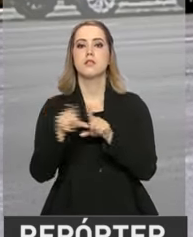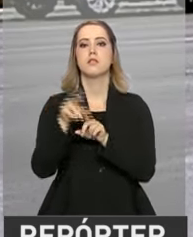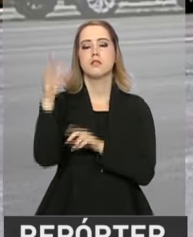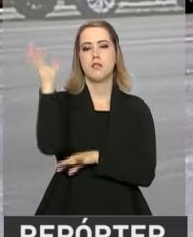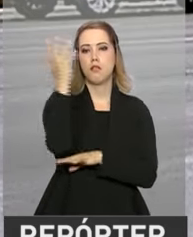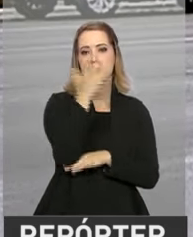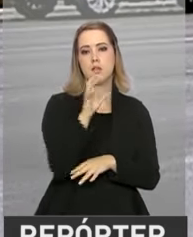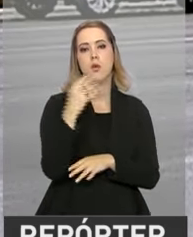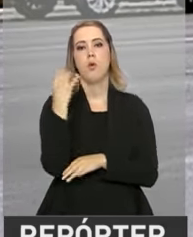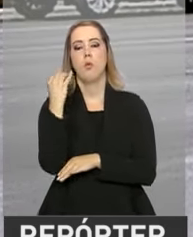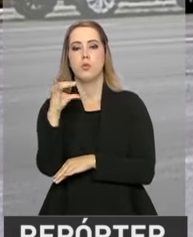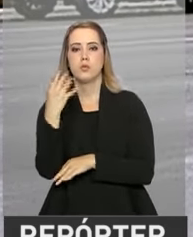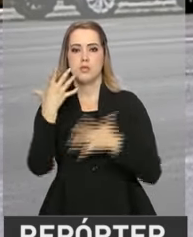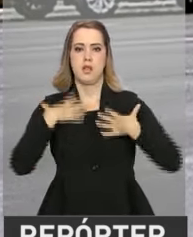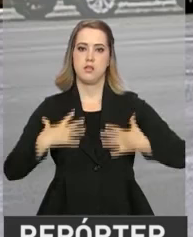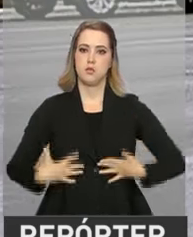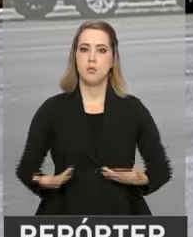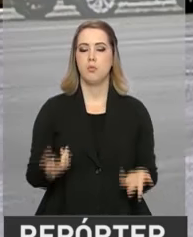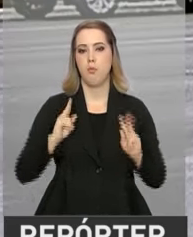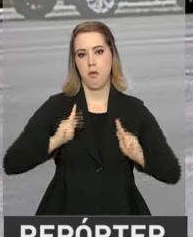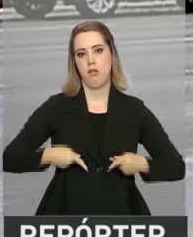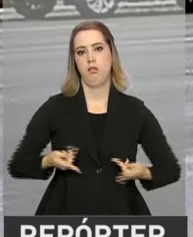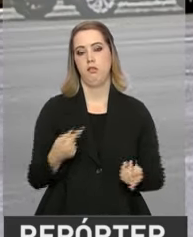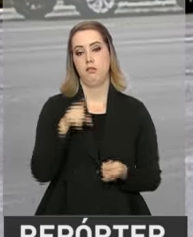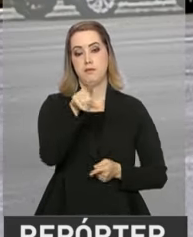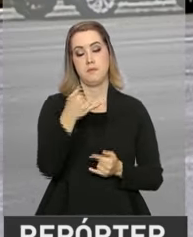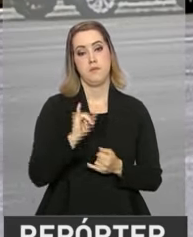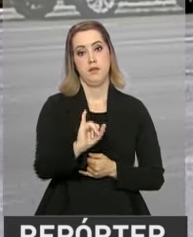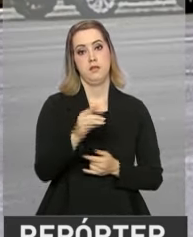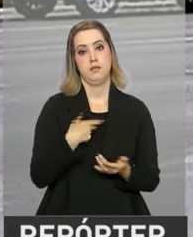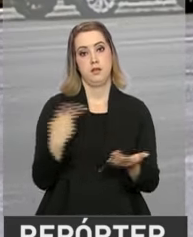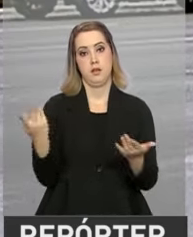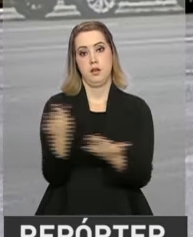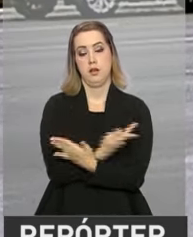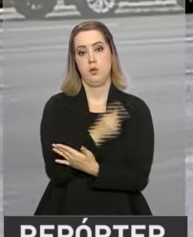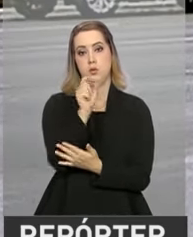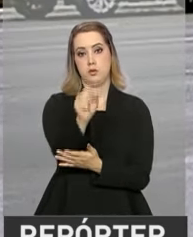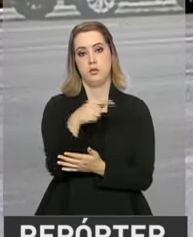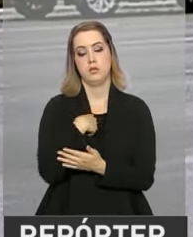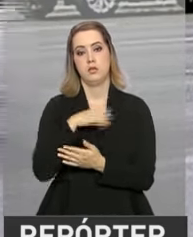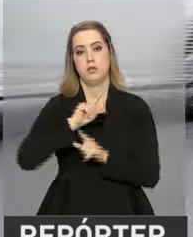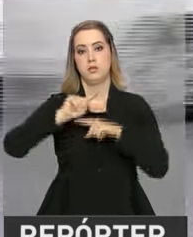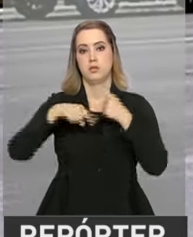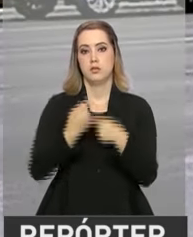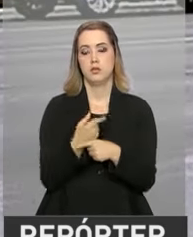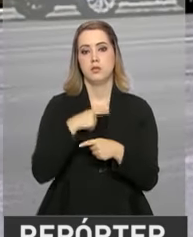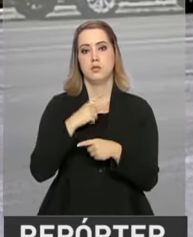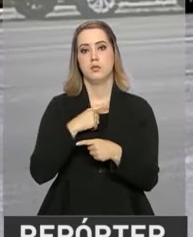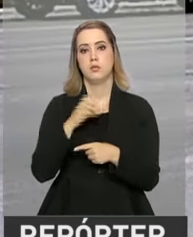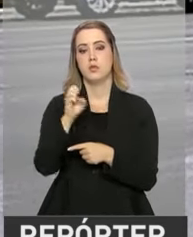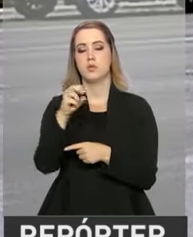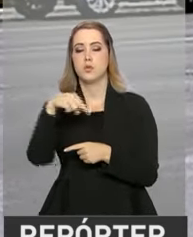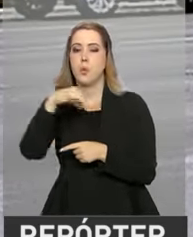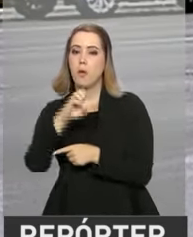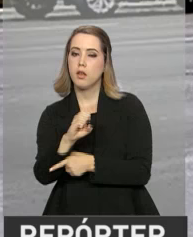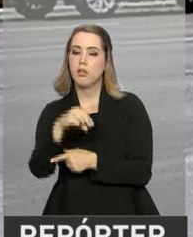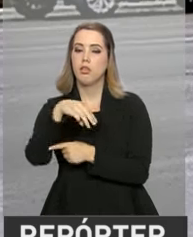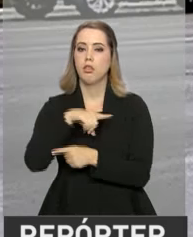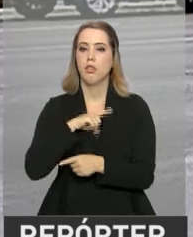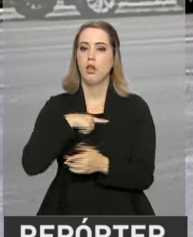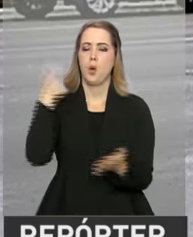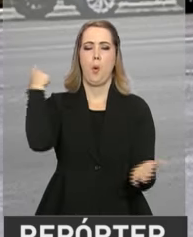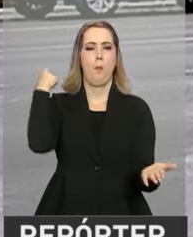humanas. Se aprovado o projeto, o exame nacional do ensino médio, Enem tornaria obrigatório para todos os